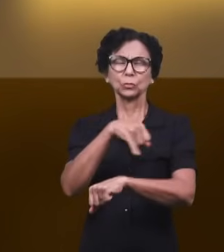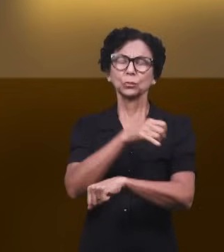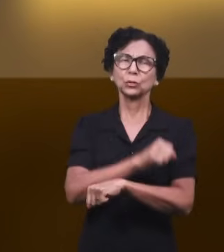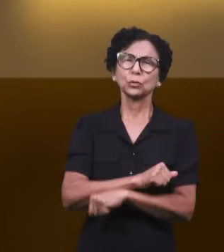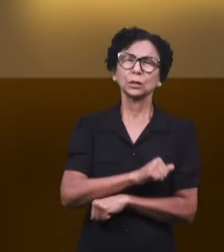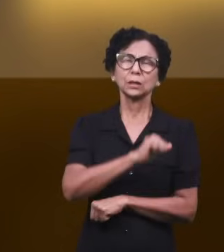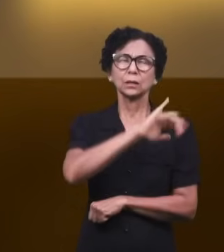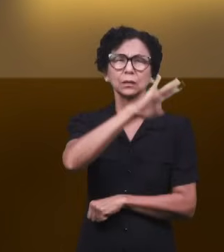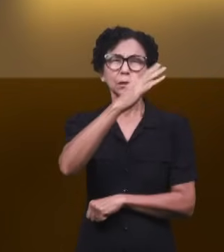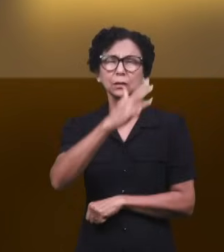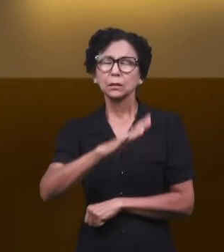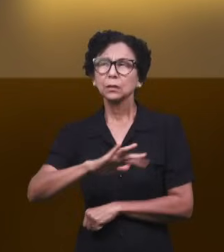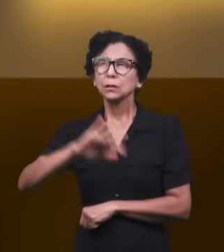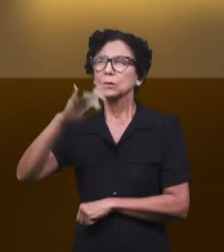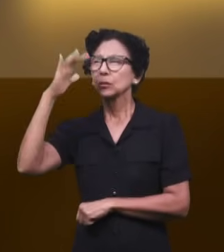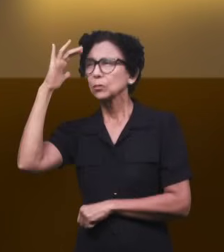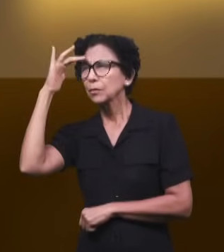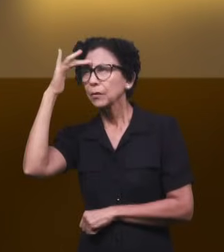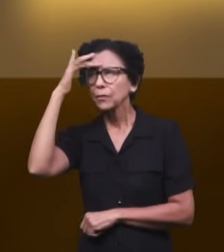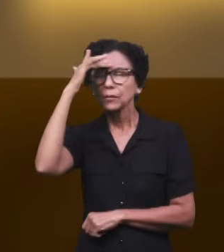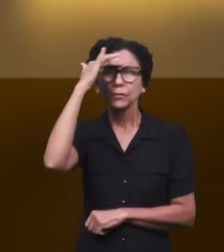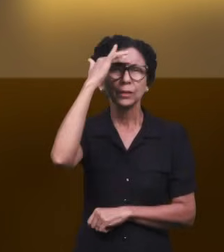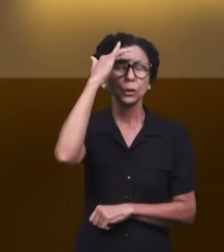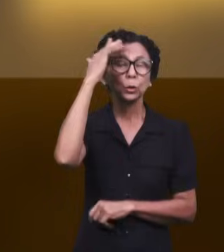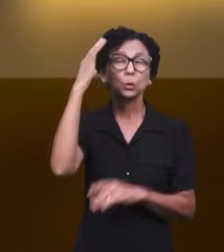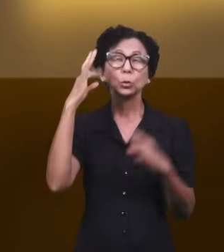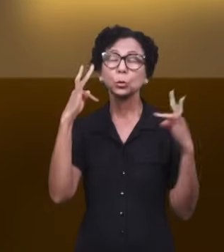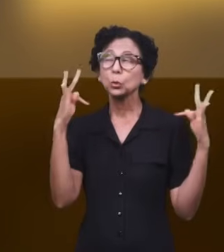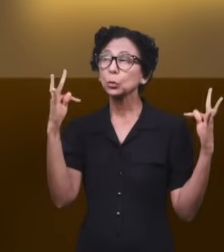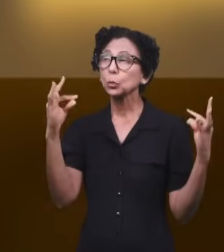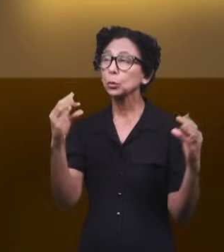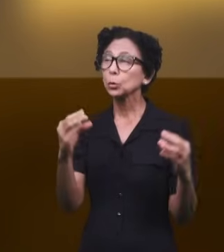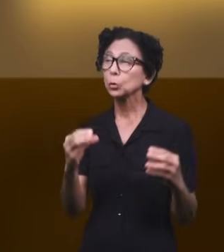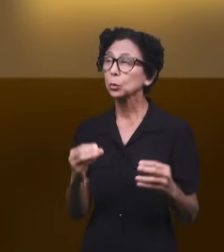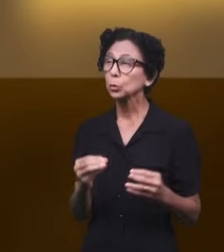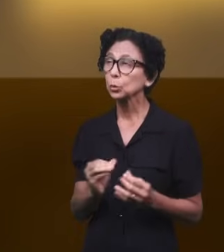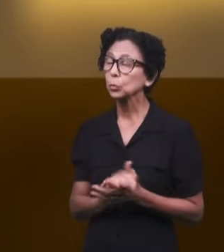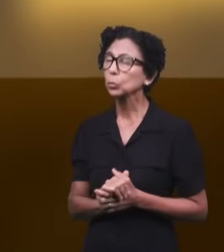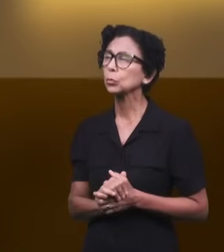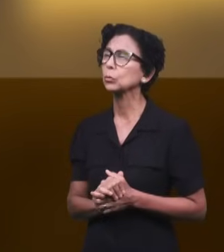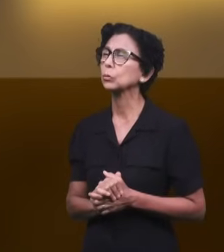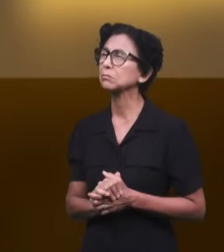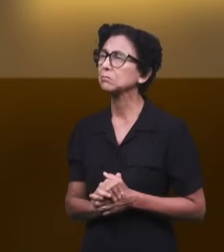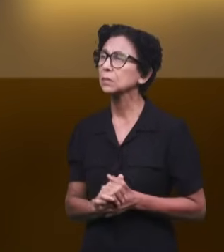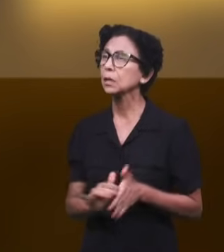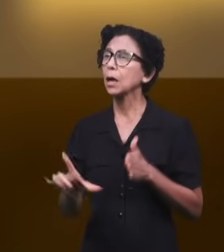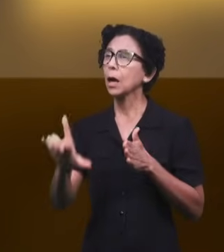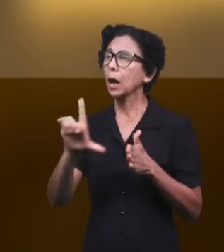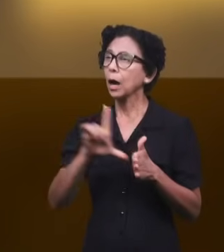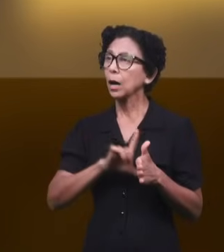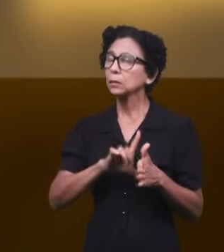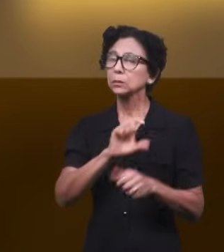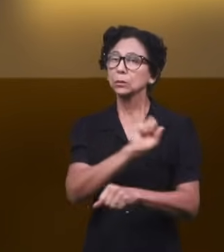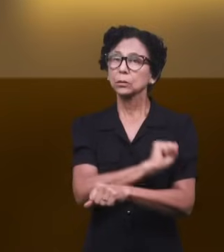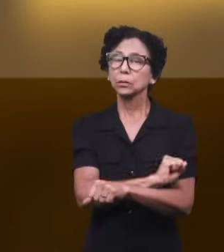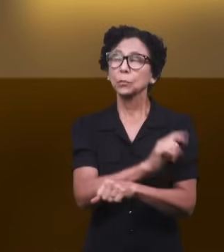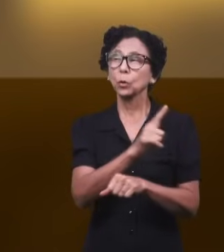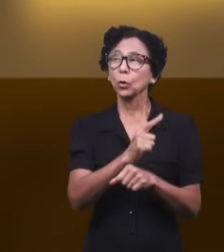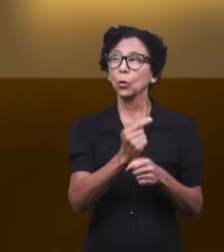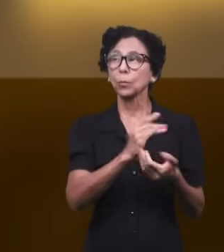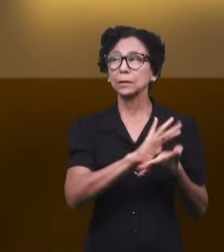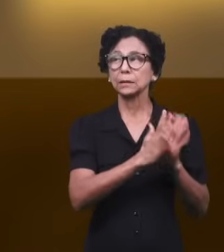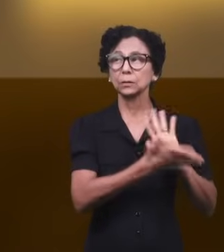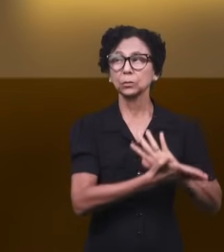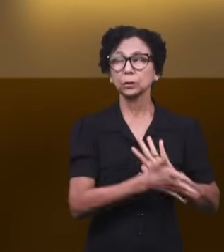antes do Senhor ter destruído Sodoma e Gomorra. E era como o jardim do Senhor, como a